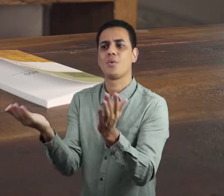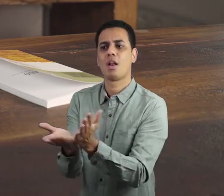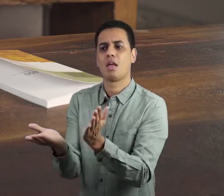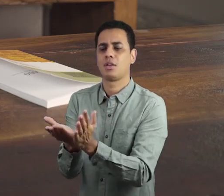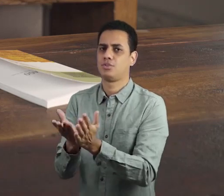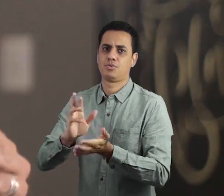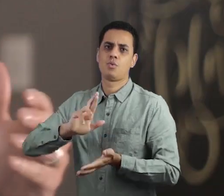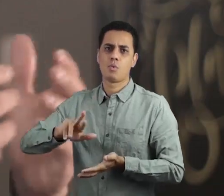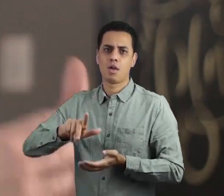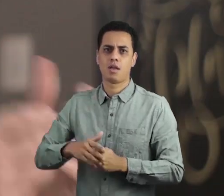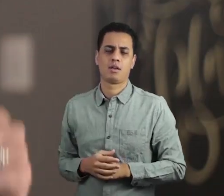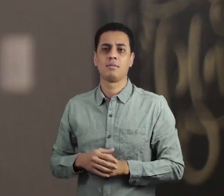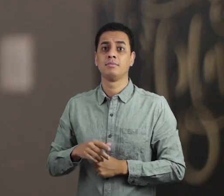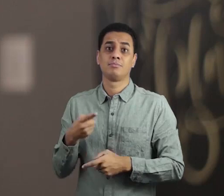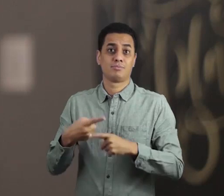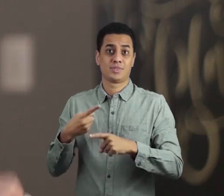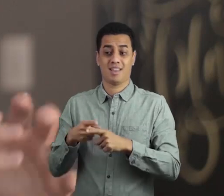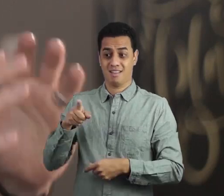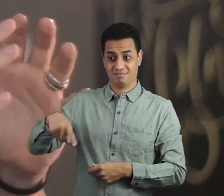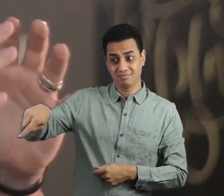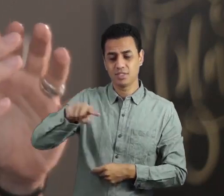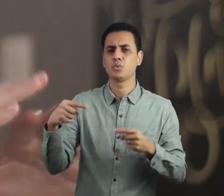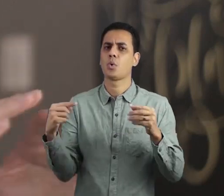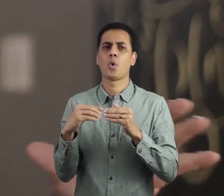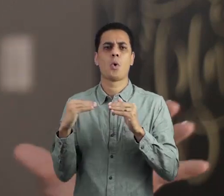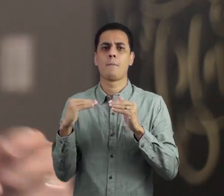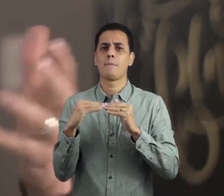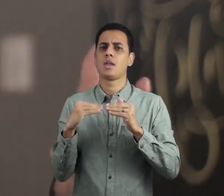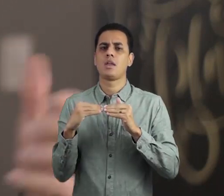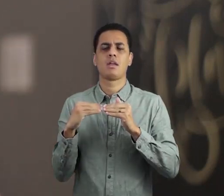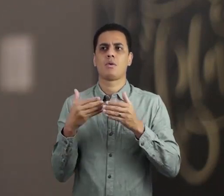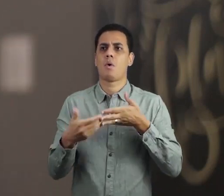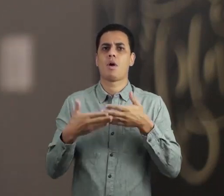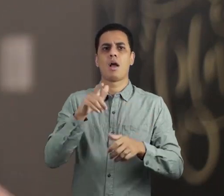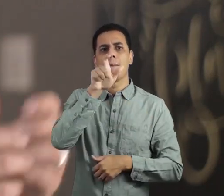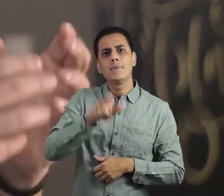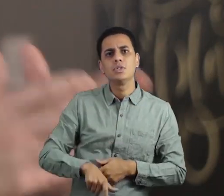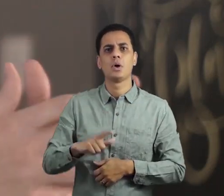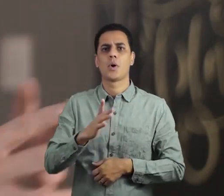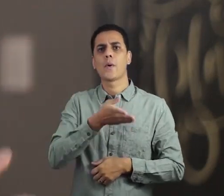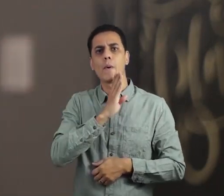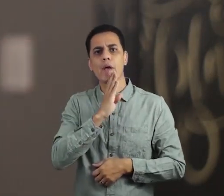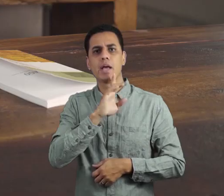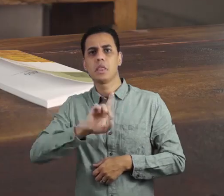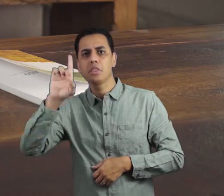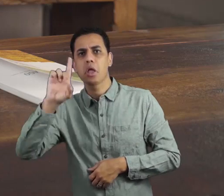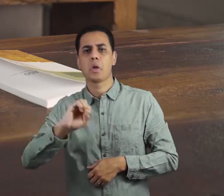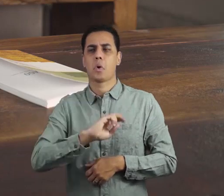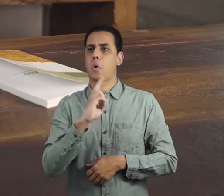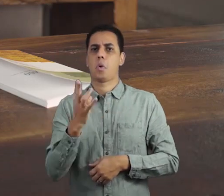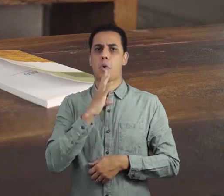ricos cristãos, muito embora a lição de hoje se aplique a qualquer situação, quer você conheça Deus e